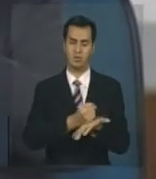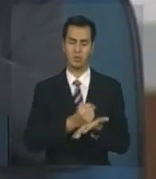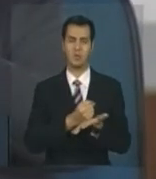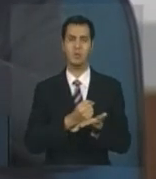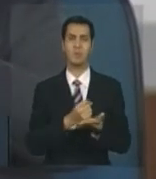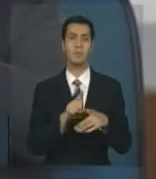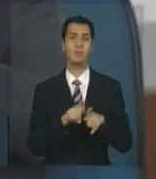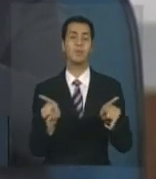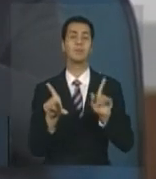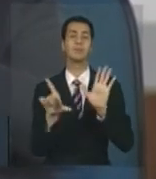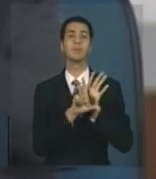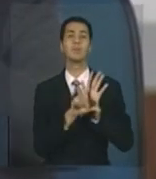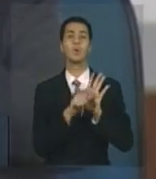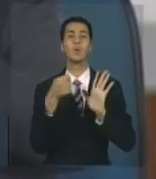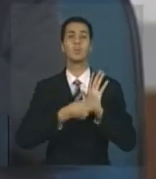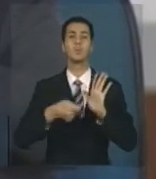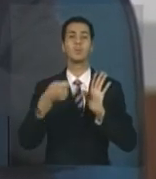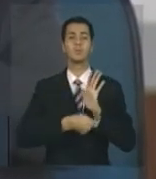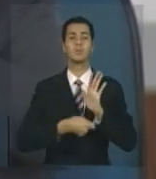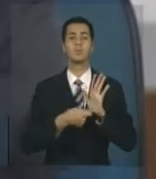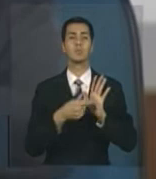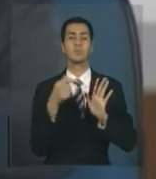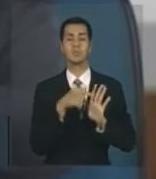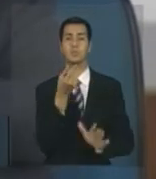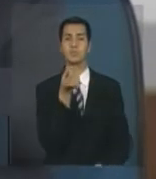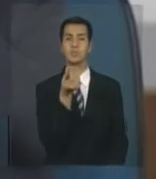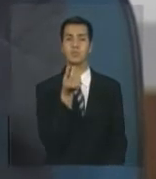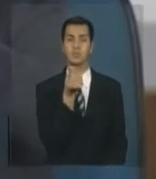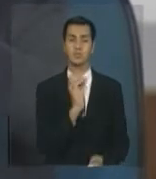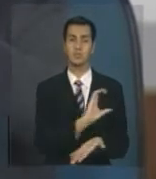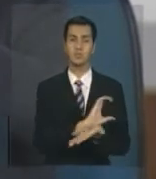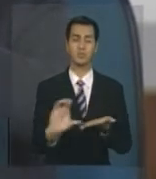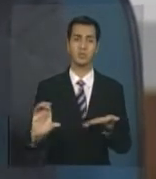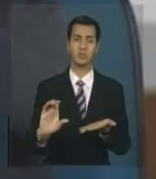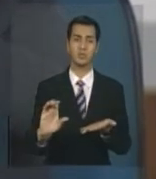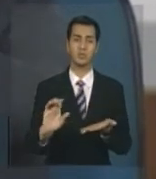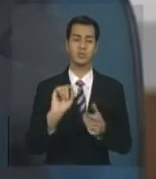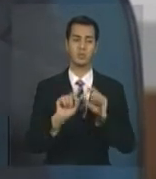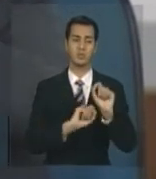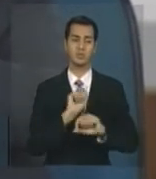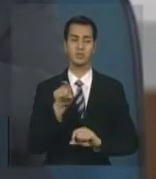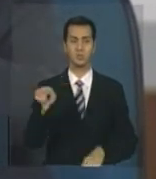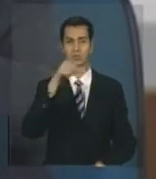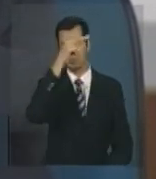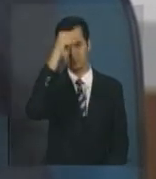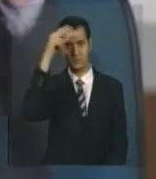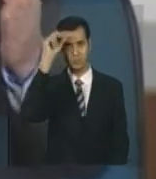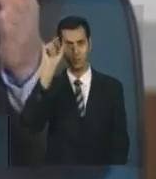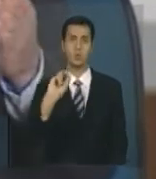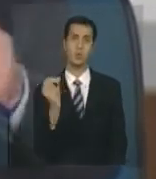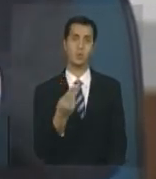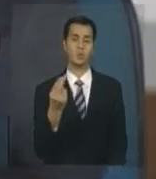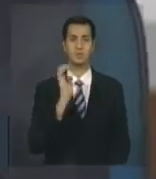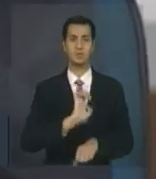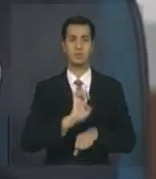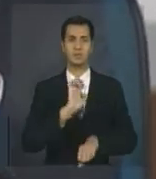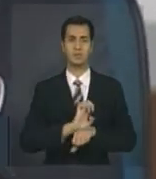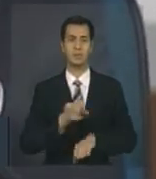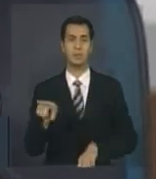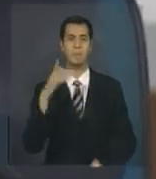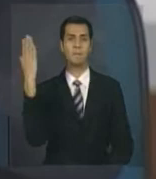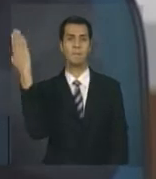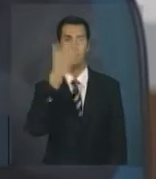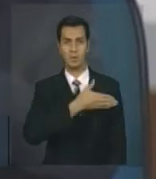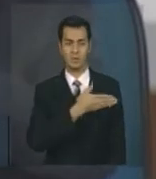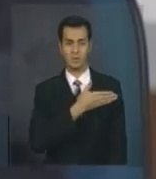nossa legislação que eu não posso liberar o recurso antes da Prefeitura ou do Estado, por exemplo,